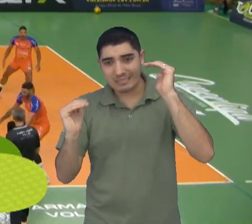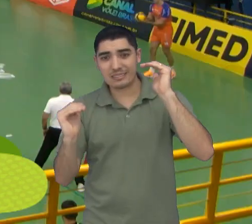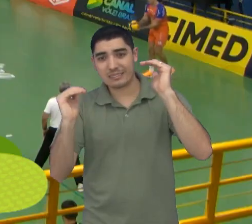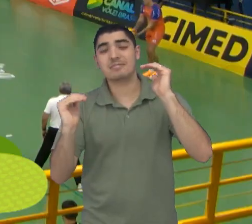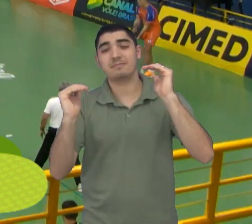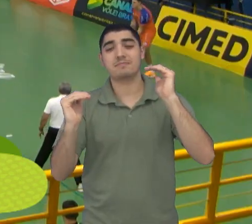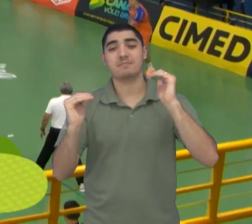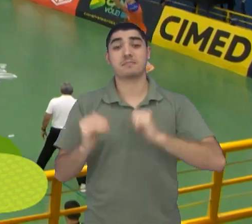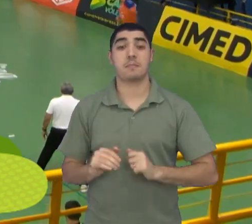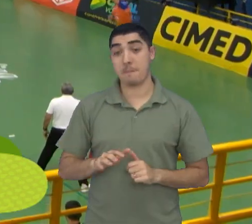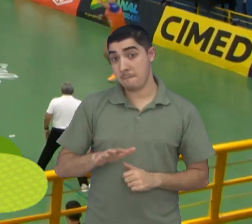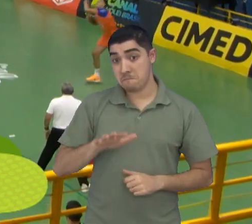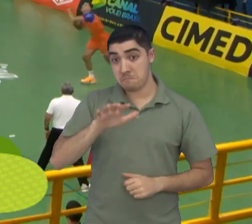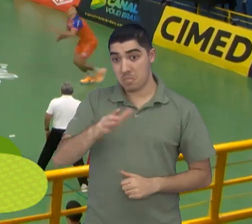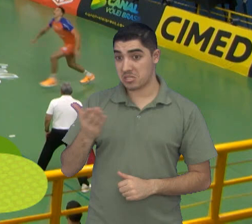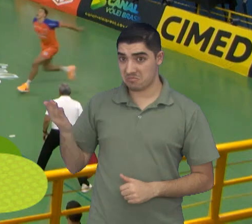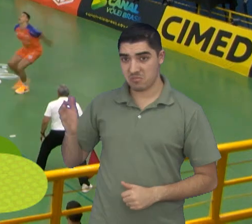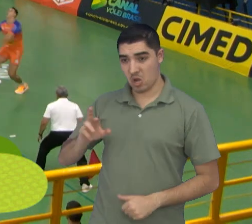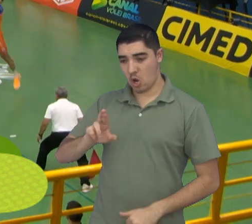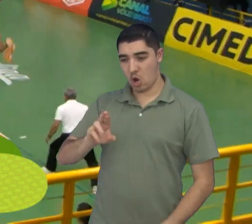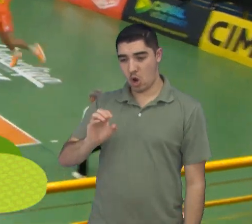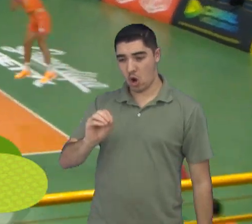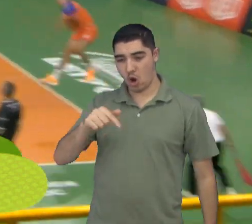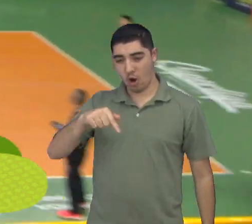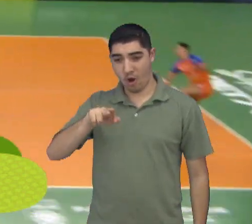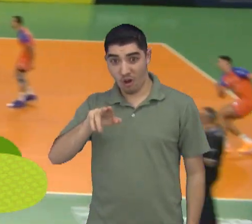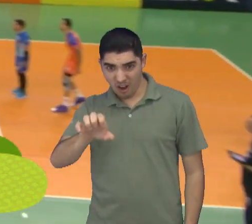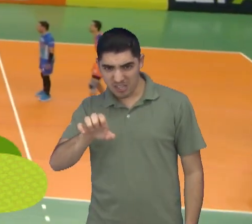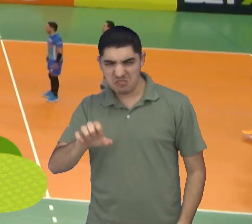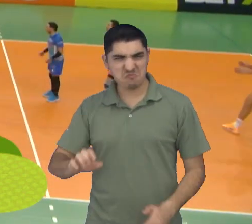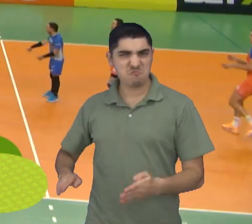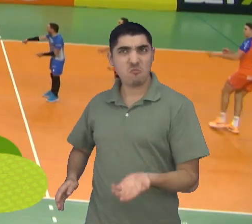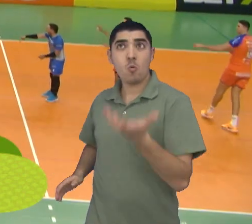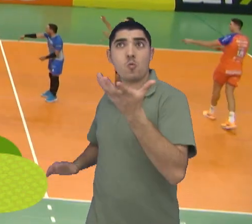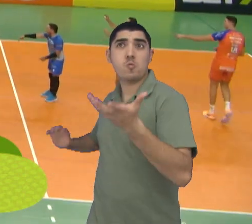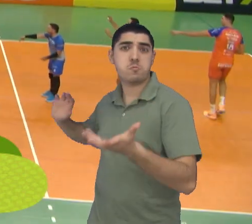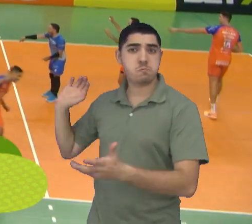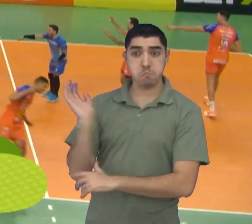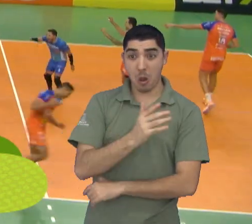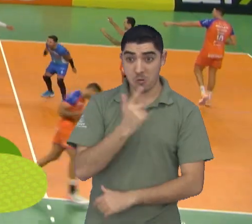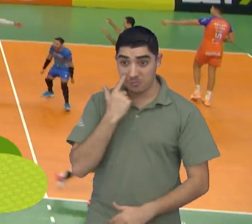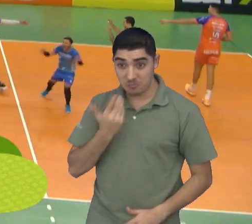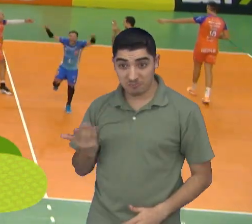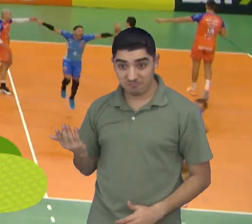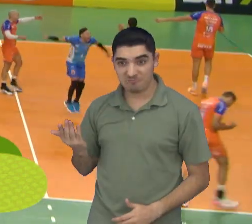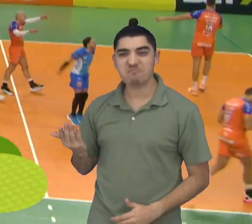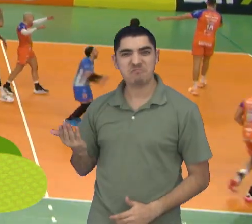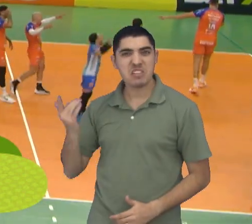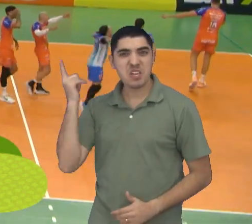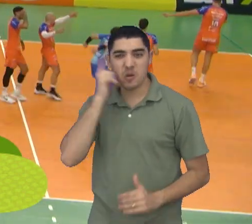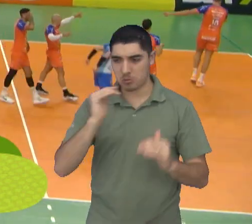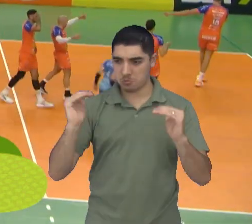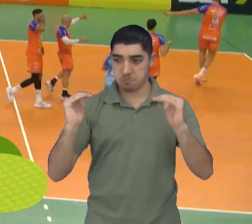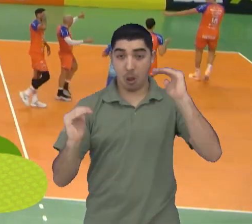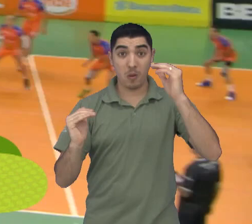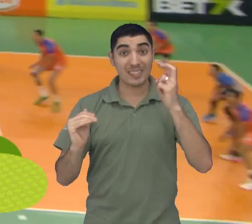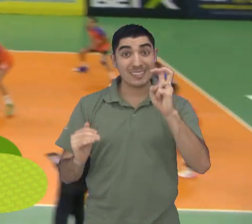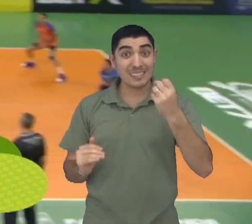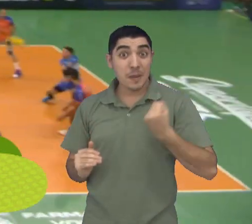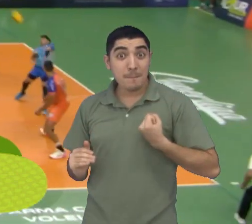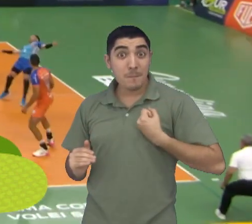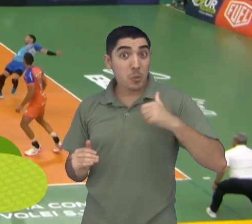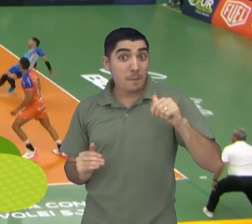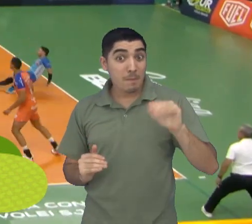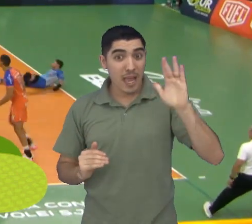Sanches, mas Roque estava em noite inspirada e em mais um ace ampliou a vantagem para 5 pontos.